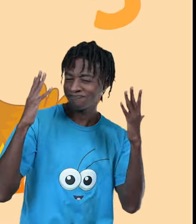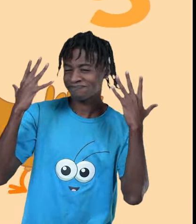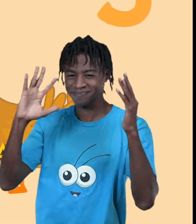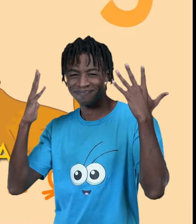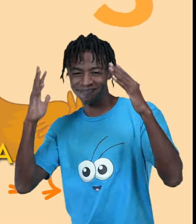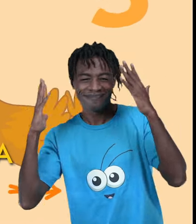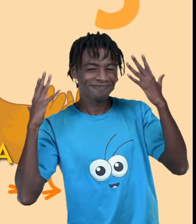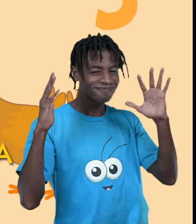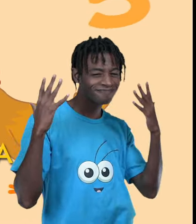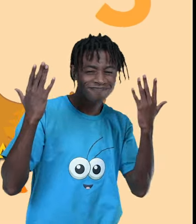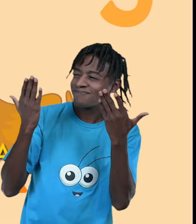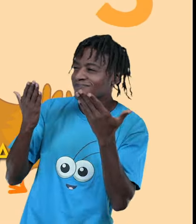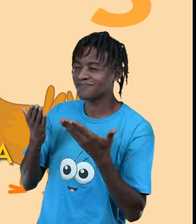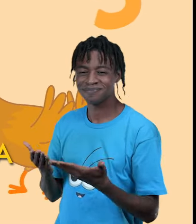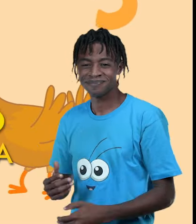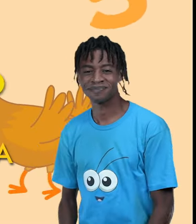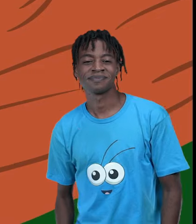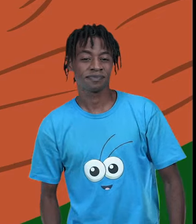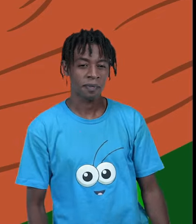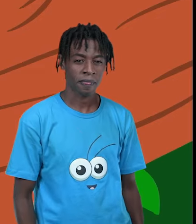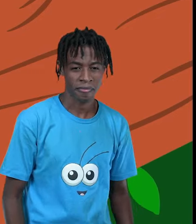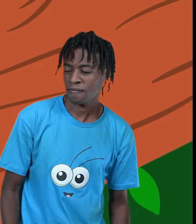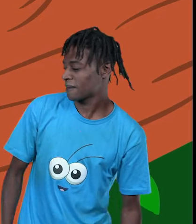Mariana, viva Mariana